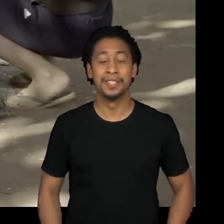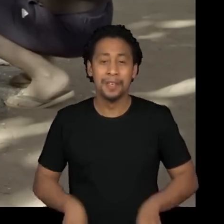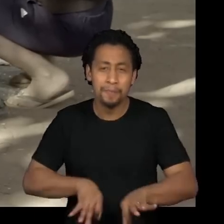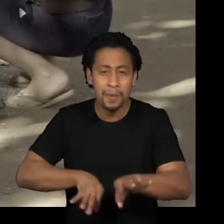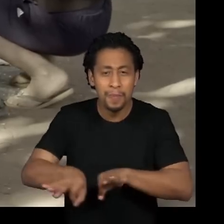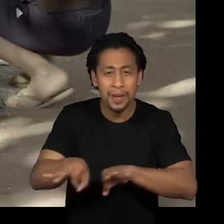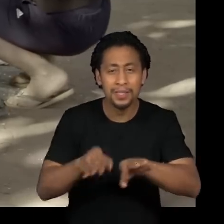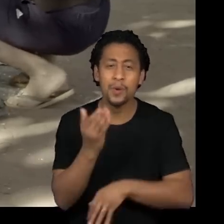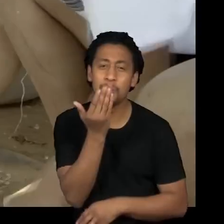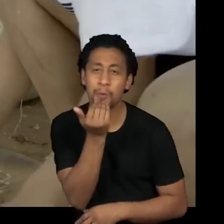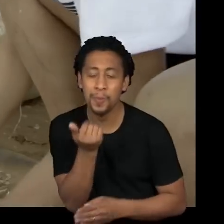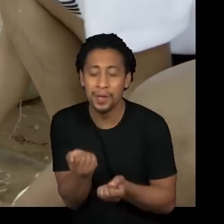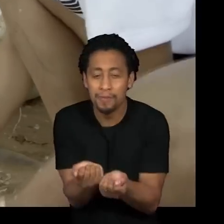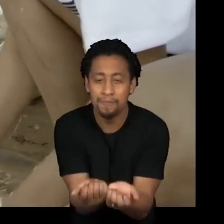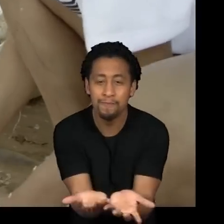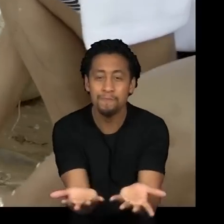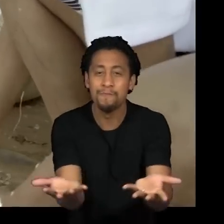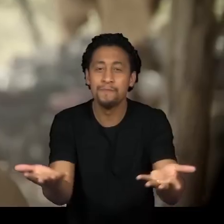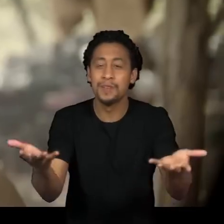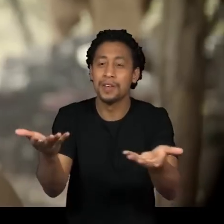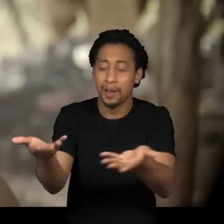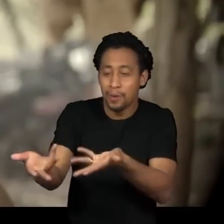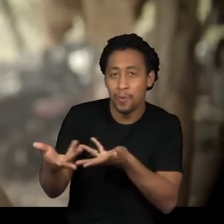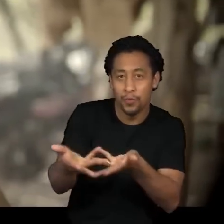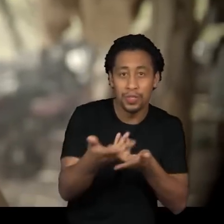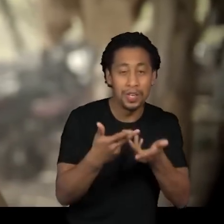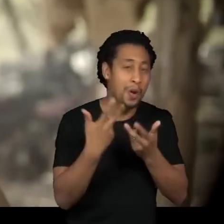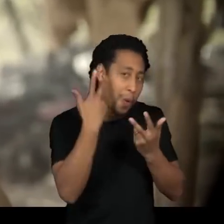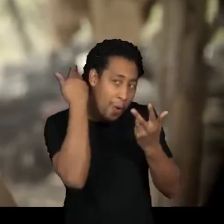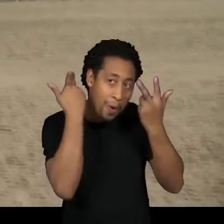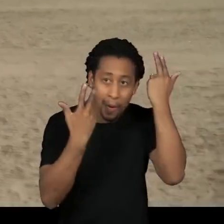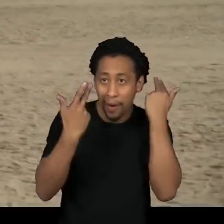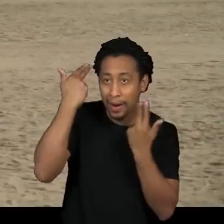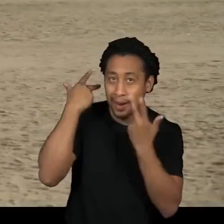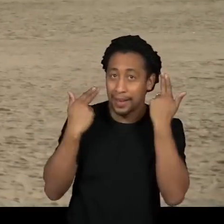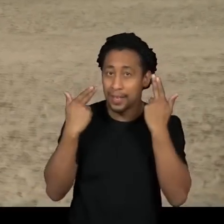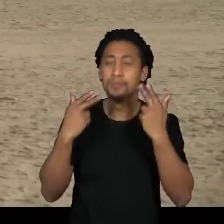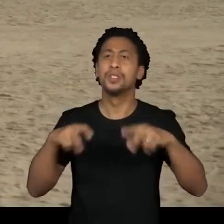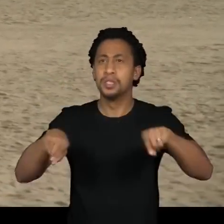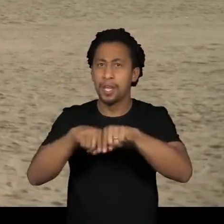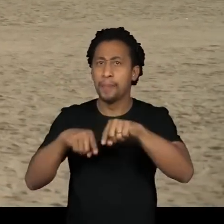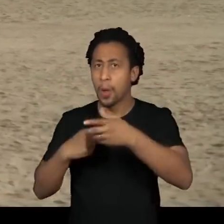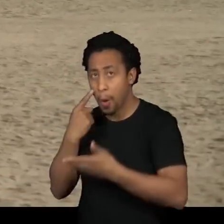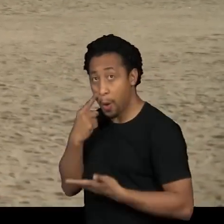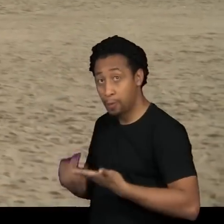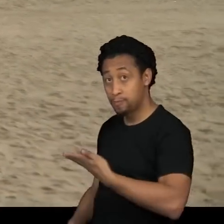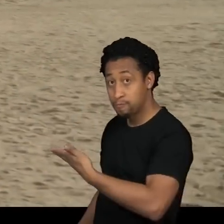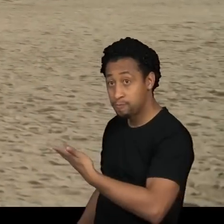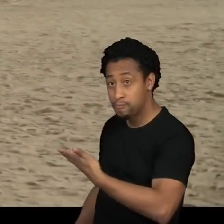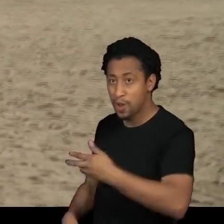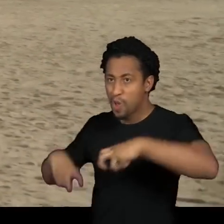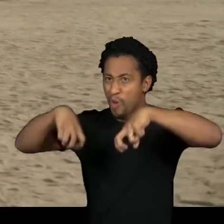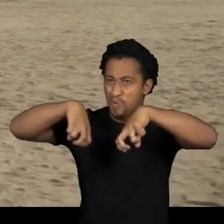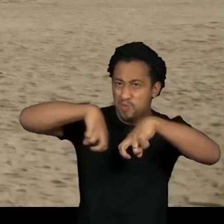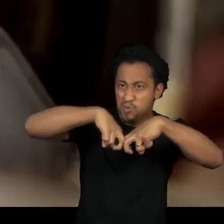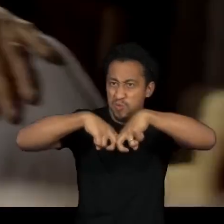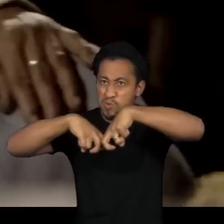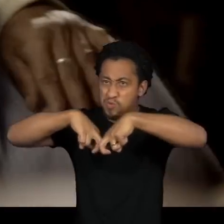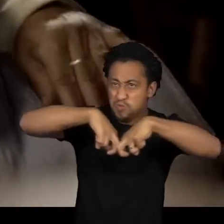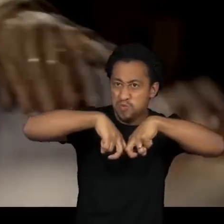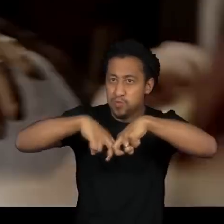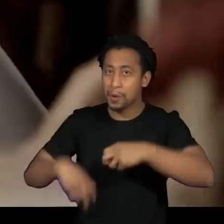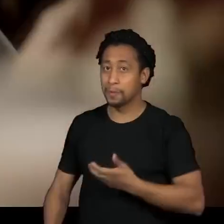Preparação de alimentos servidos aos convidados, corte de cabelos, a luta típica conhecida como ruca-ruca.